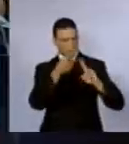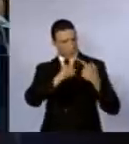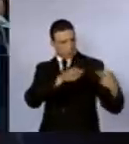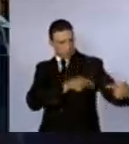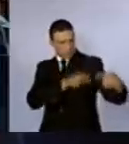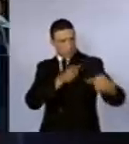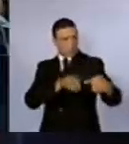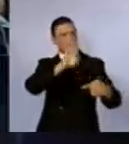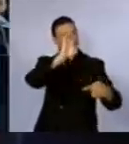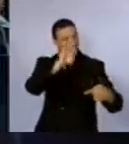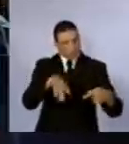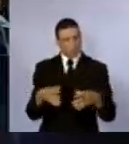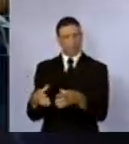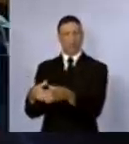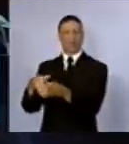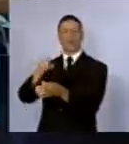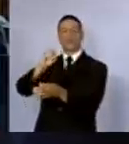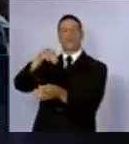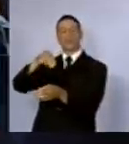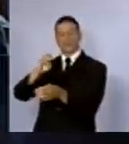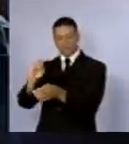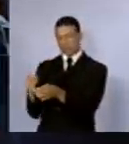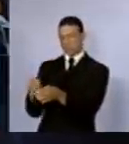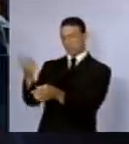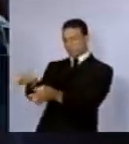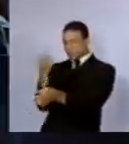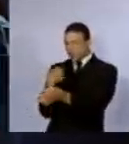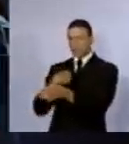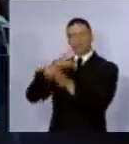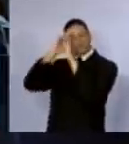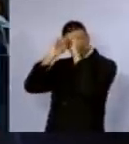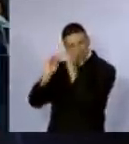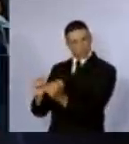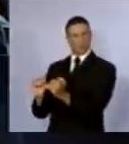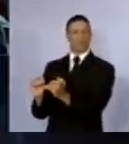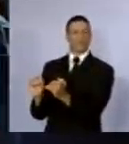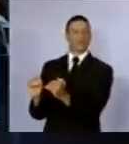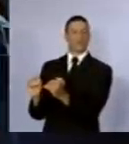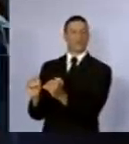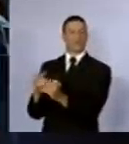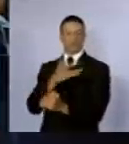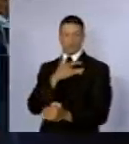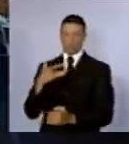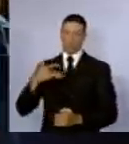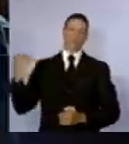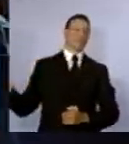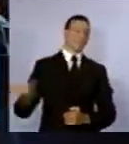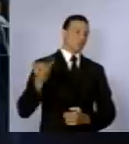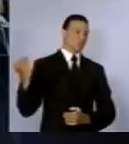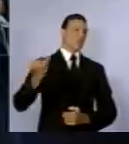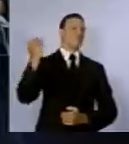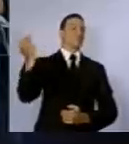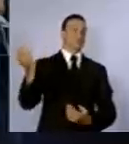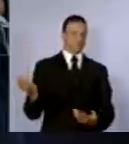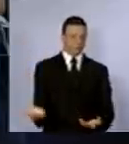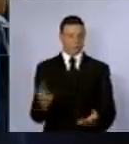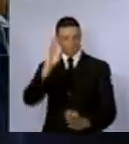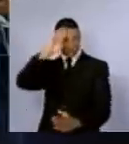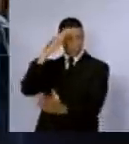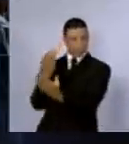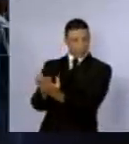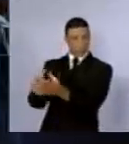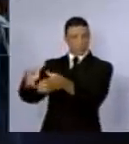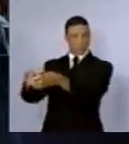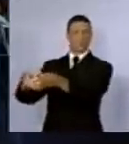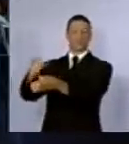se referem às questões, possíveis questões que podem haver com relação à saúde. Então, a gente acredita que a melhor